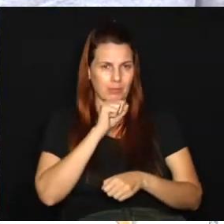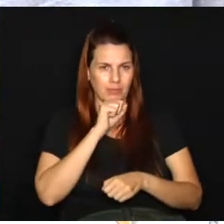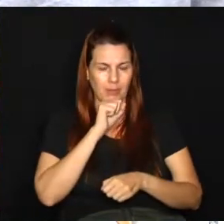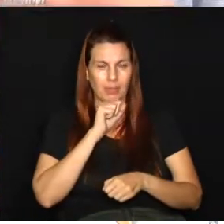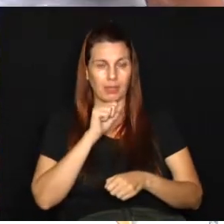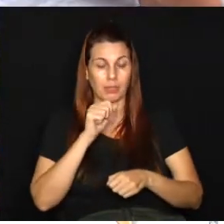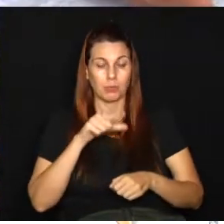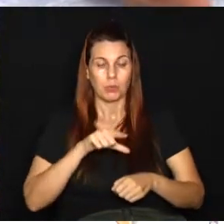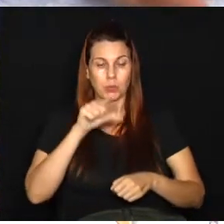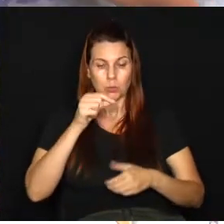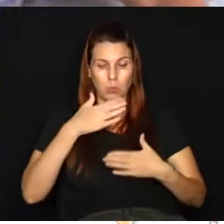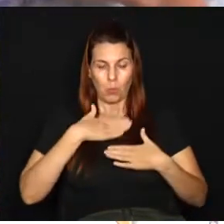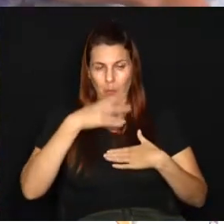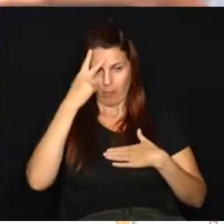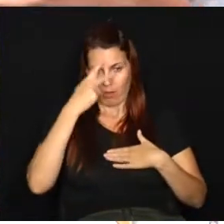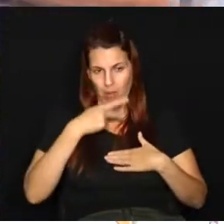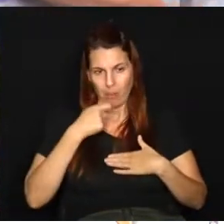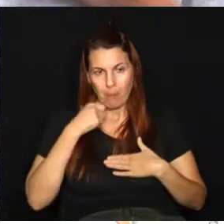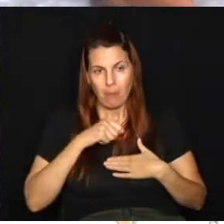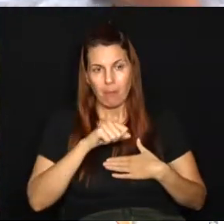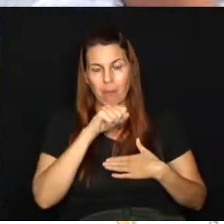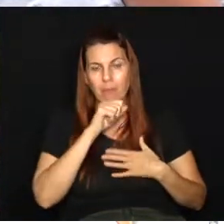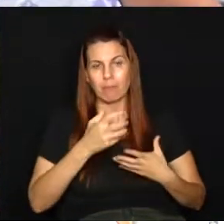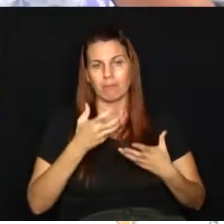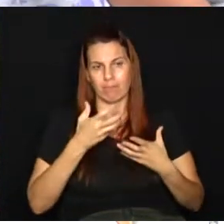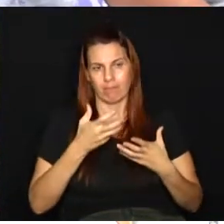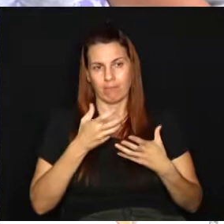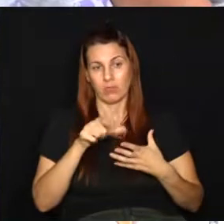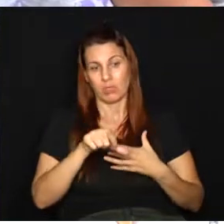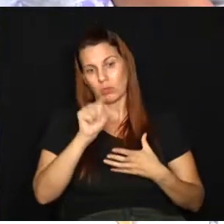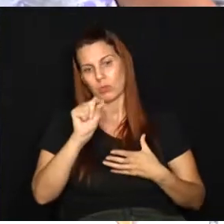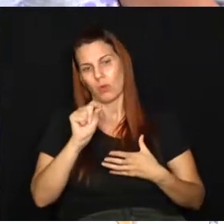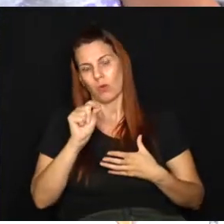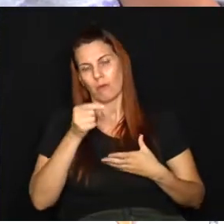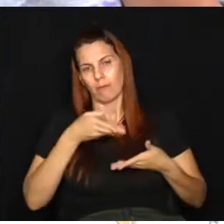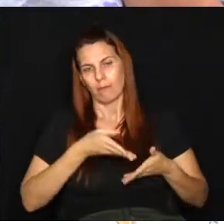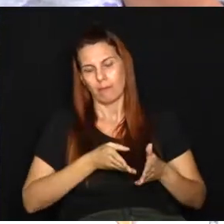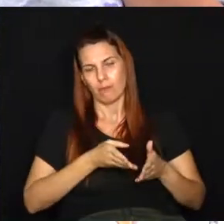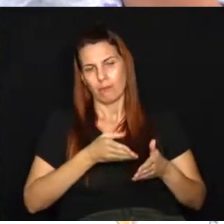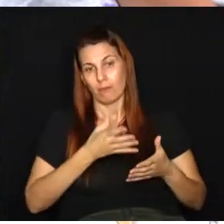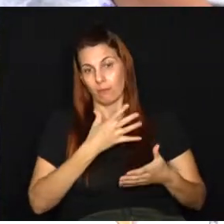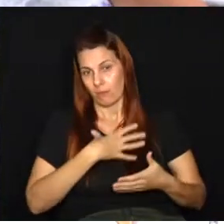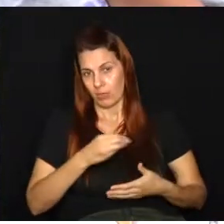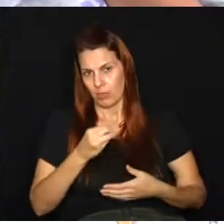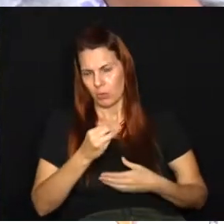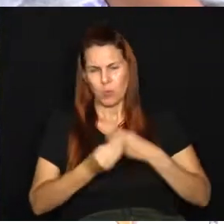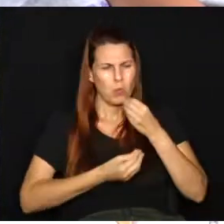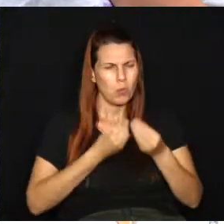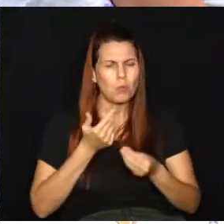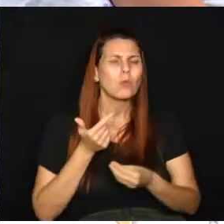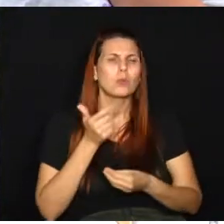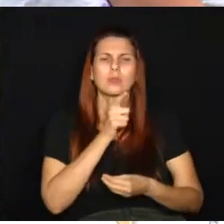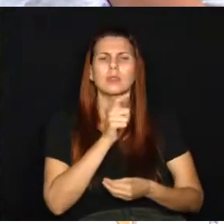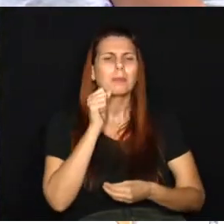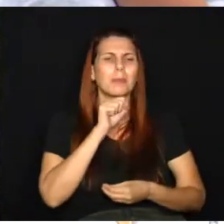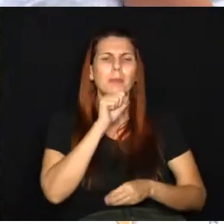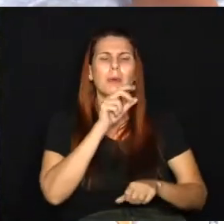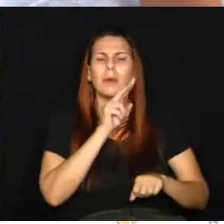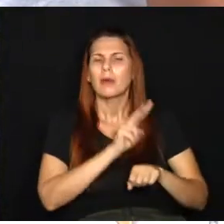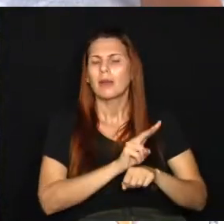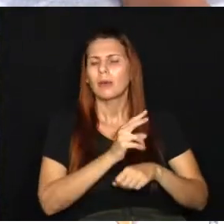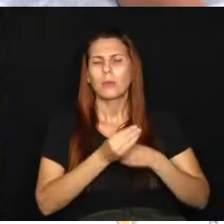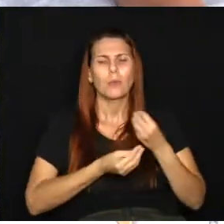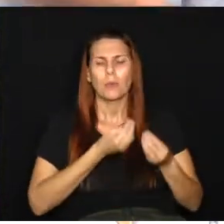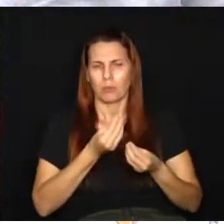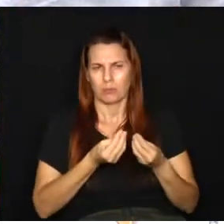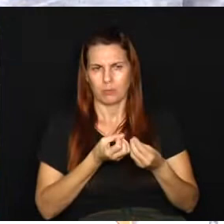ser totalmente garantido, também se você decide ser mãe, quando você vai ser mãe, de que forma você vai ser mãe, quais vão ser